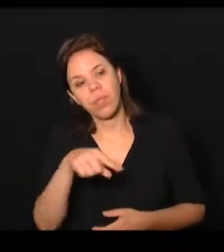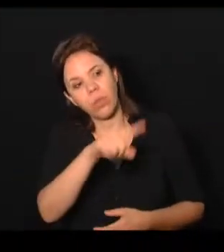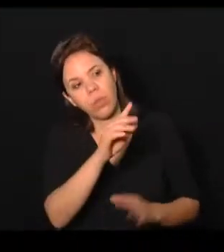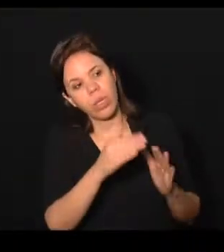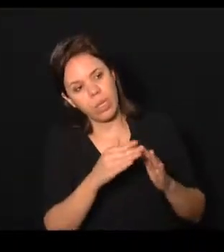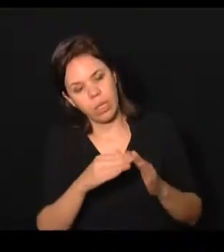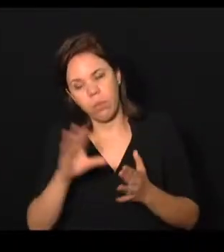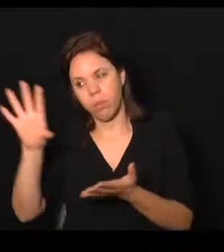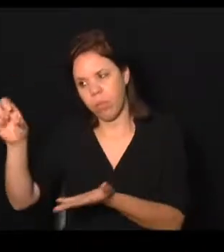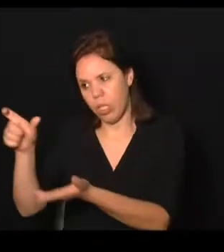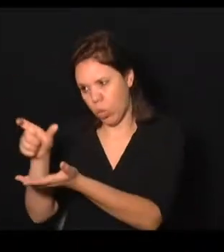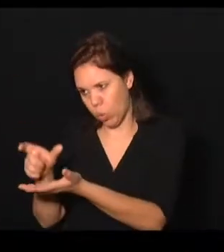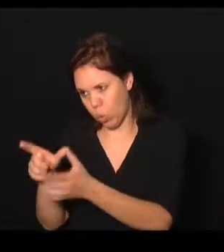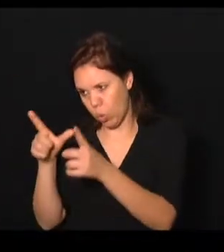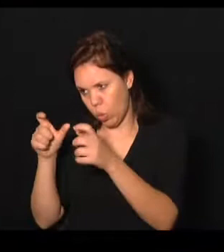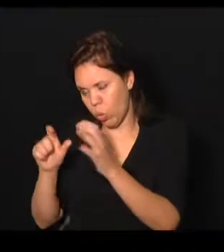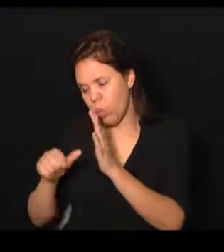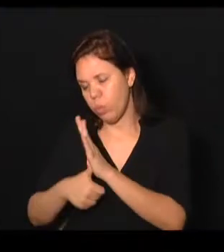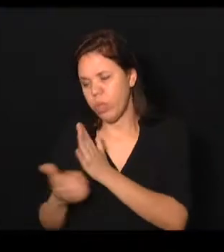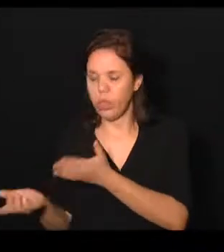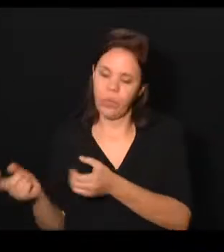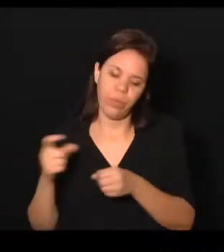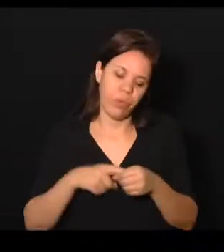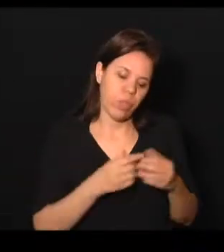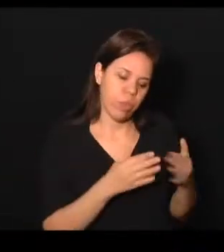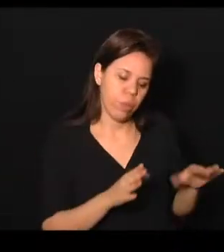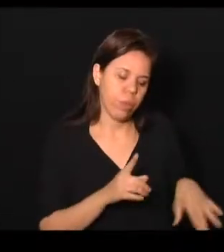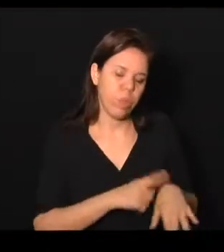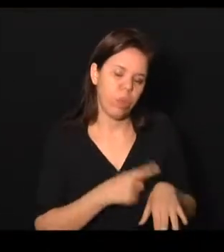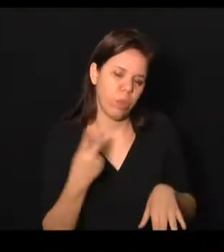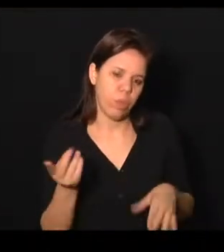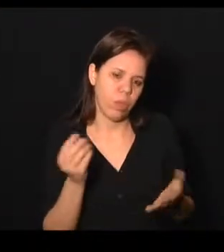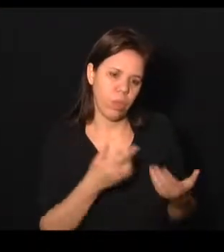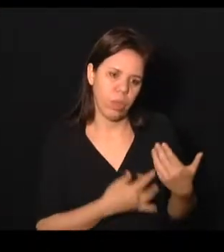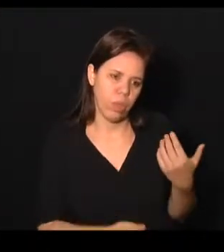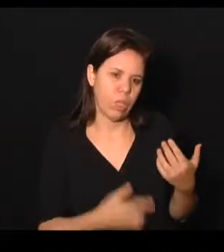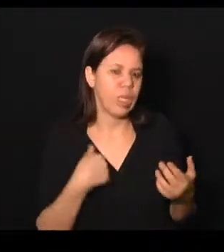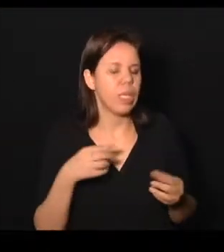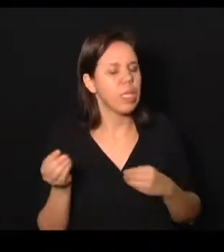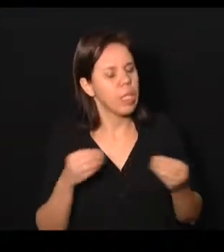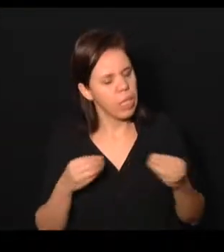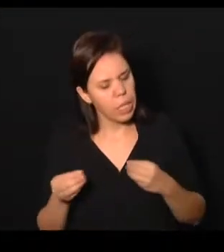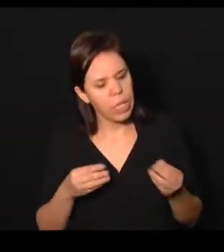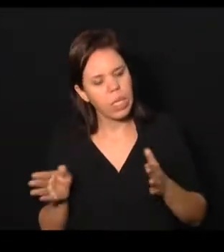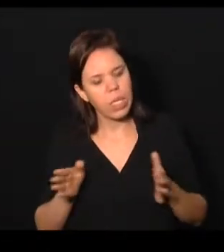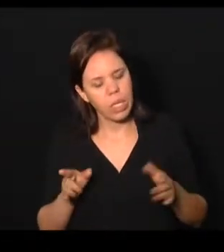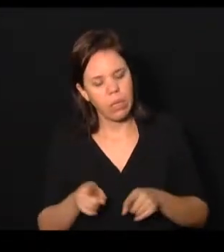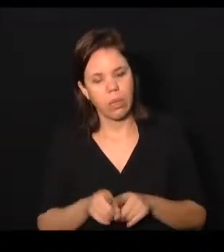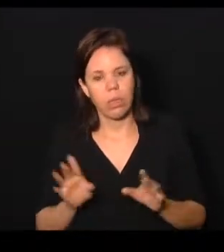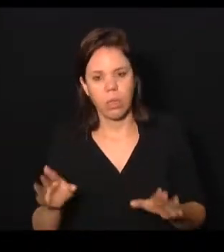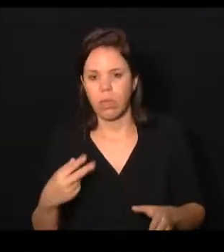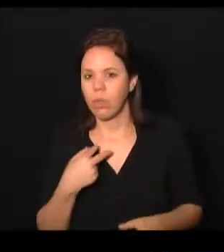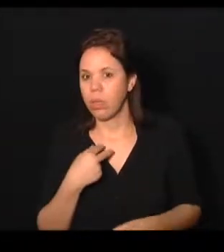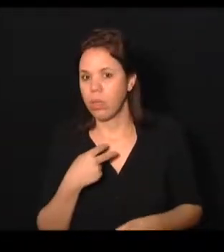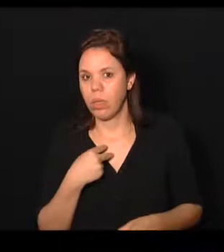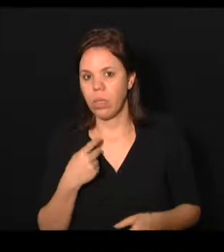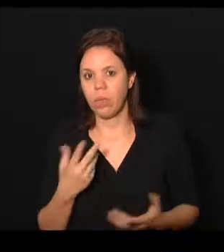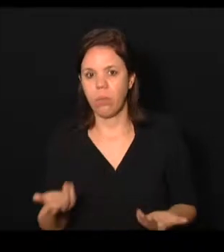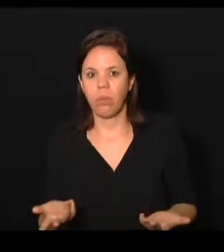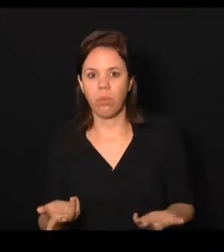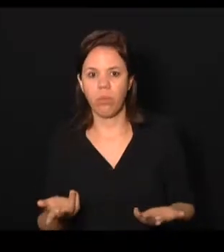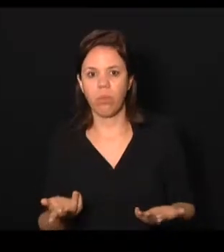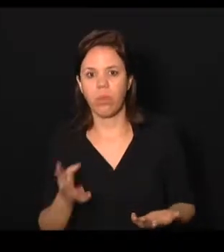casa, pegar o documento e retornar, e a gente deixa em aberto aqui. A gente tenta ser flexível. Agora, também, eu não posso burlar